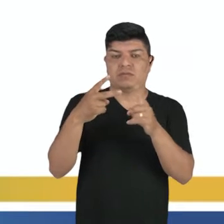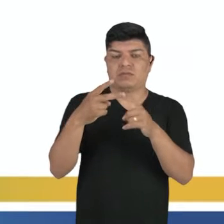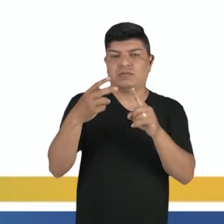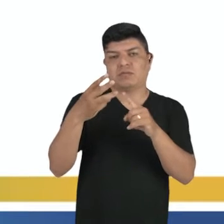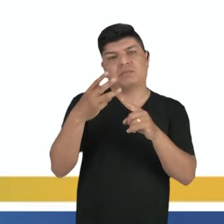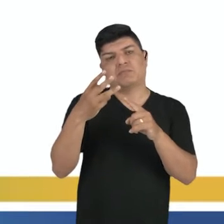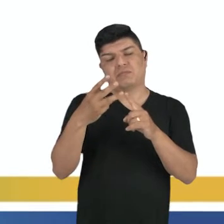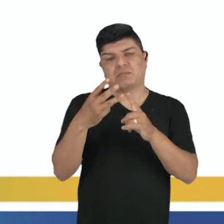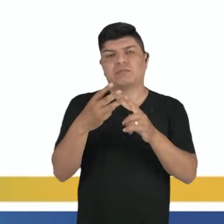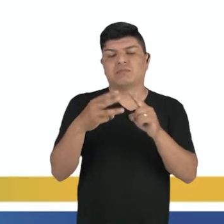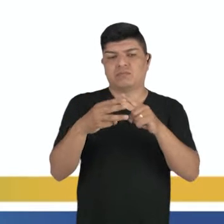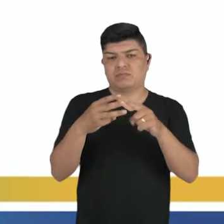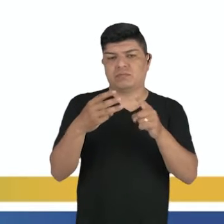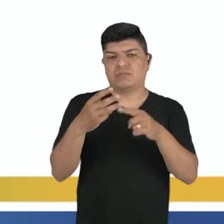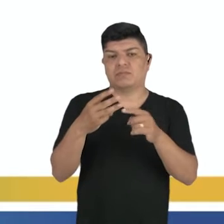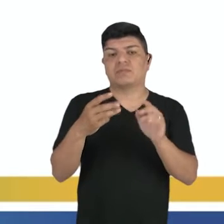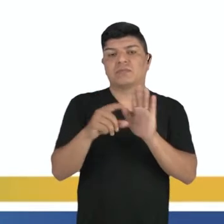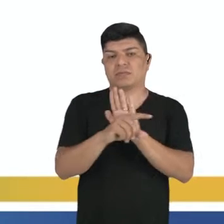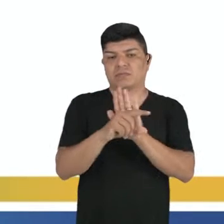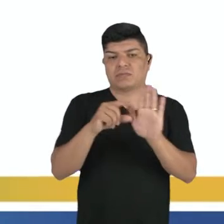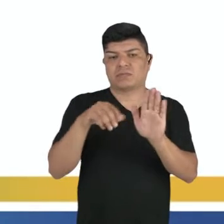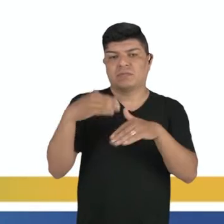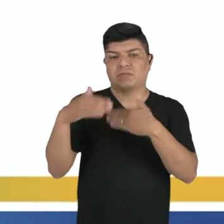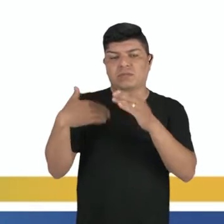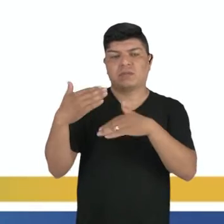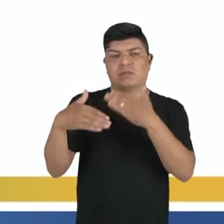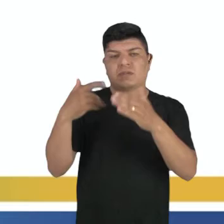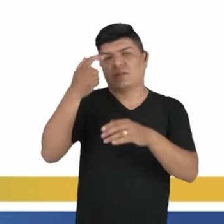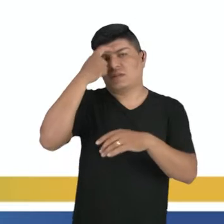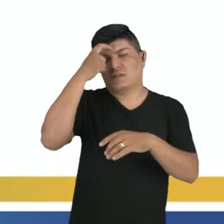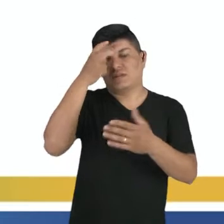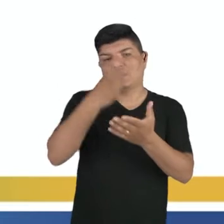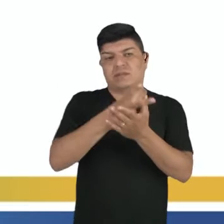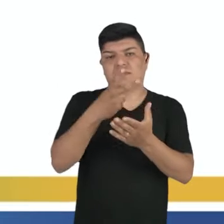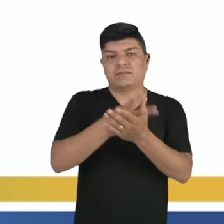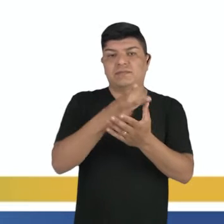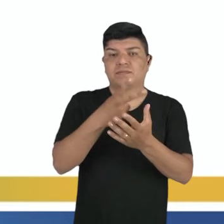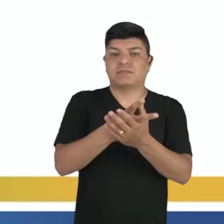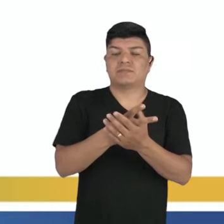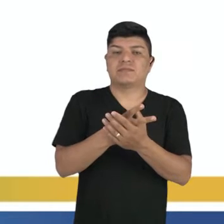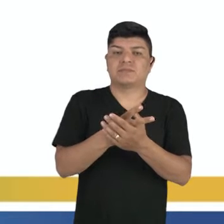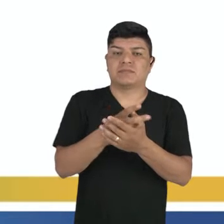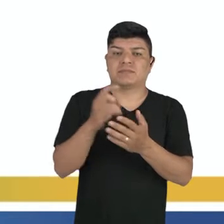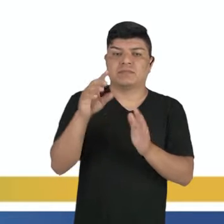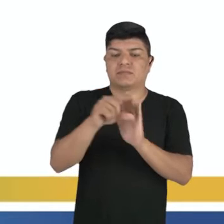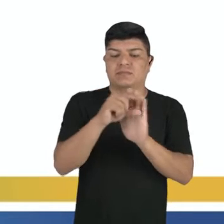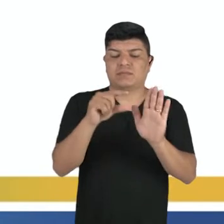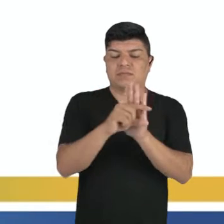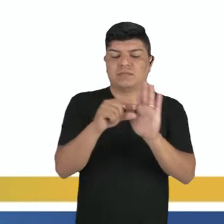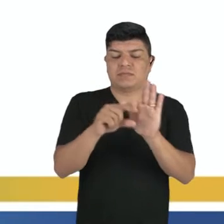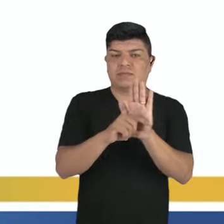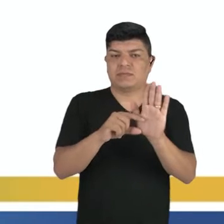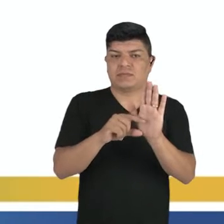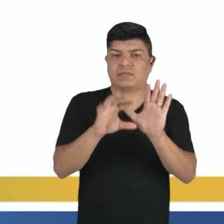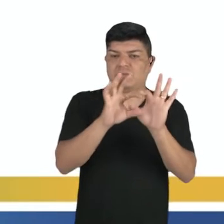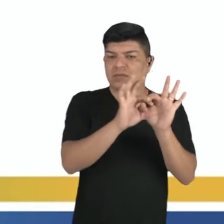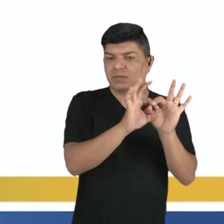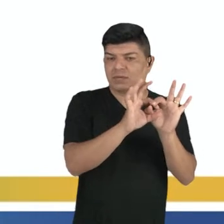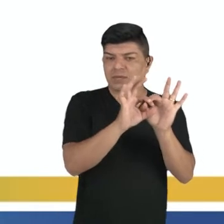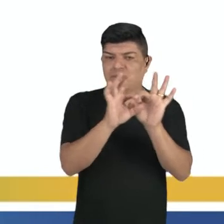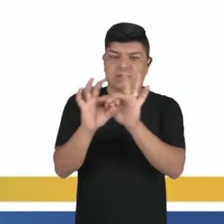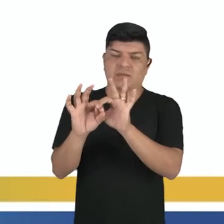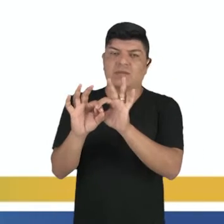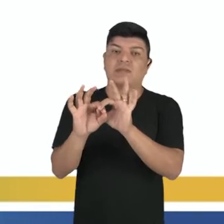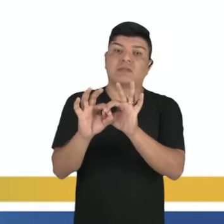uns 3 no seu desenvolvimento, pensando sempre que cada parágrafo deve ter uma linearidade, ou